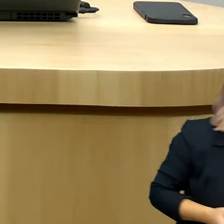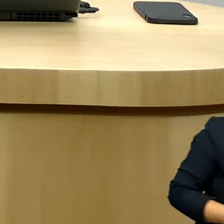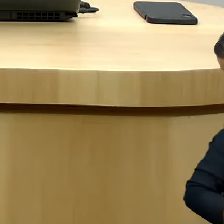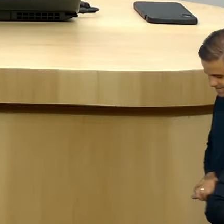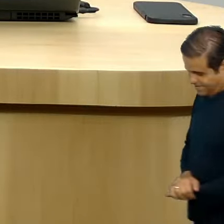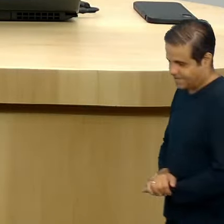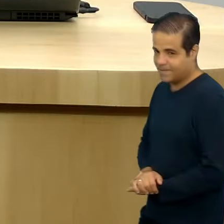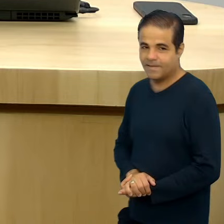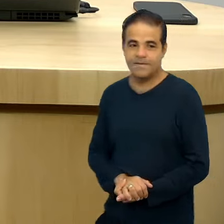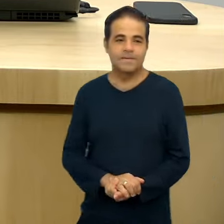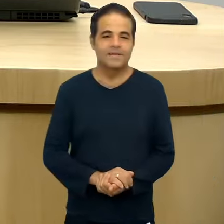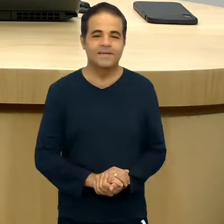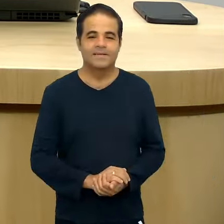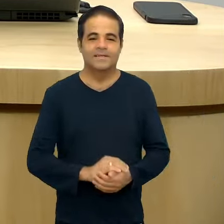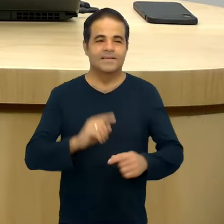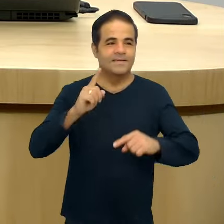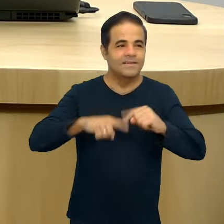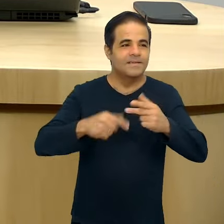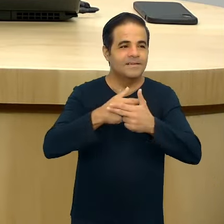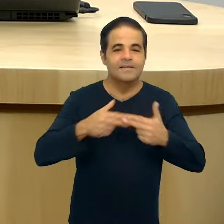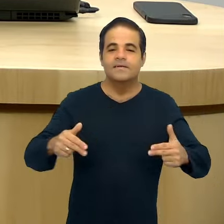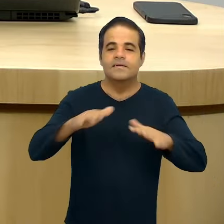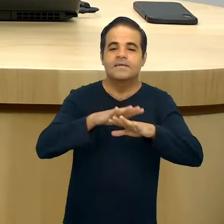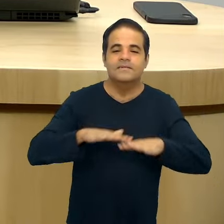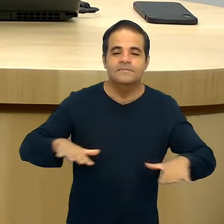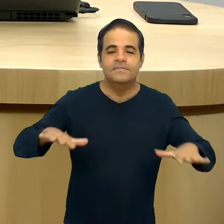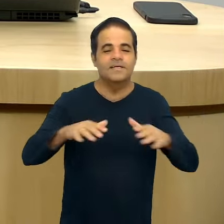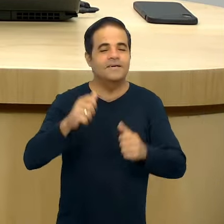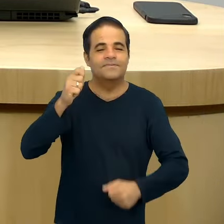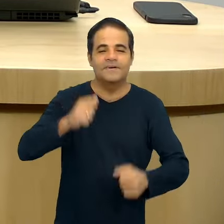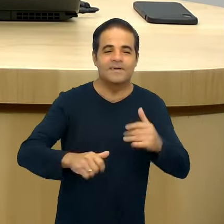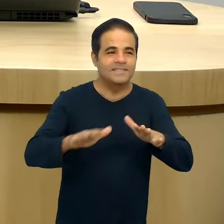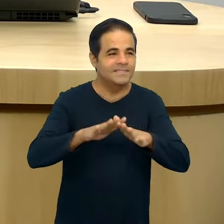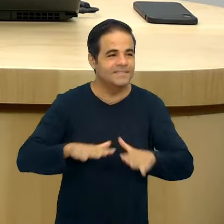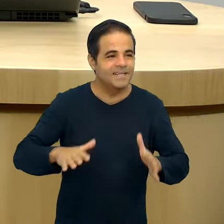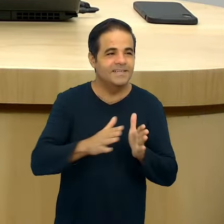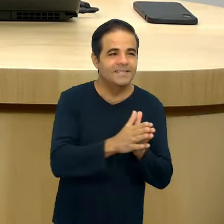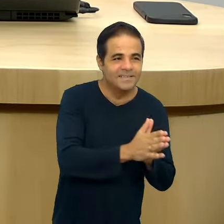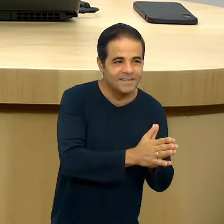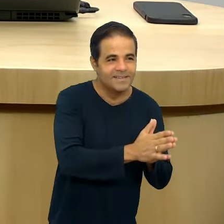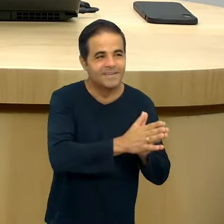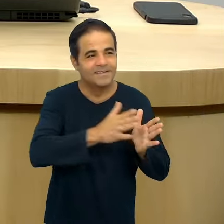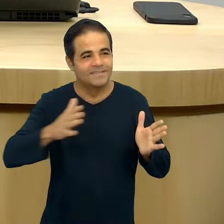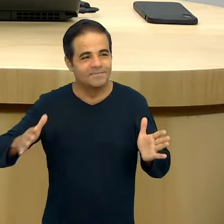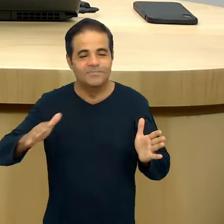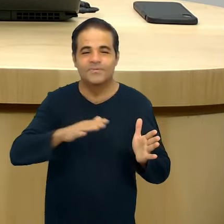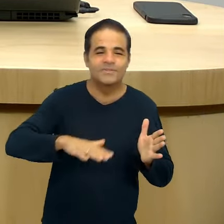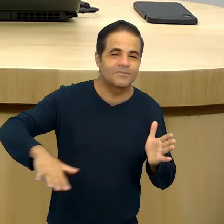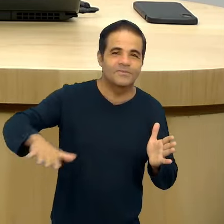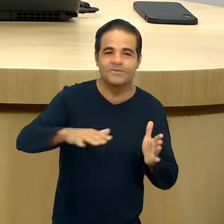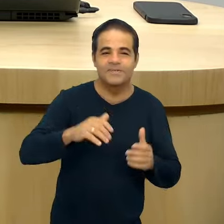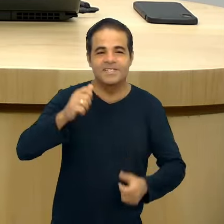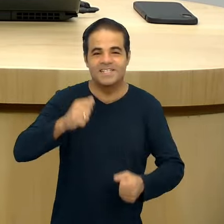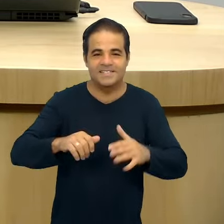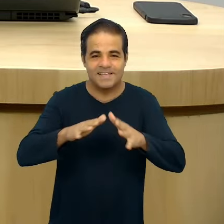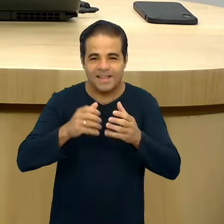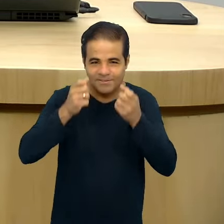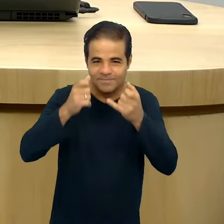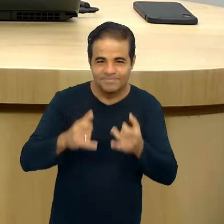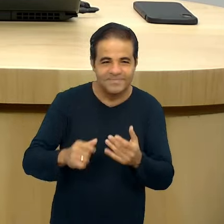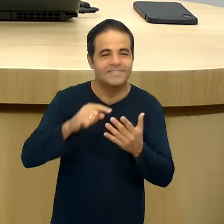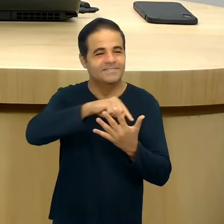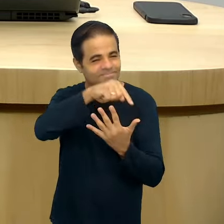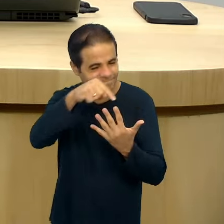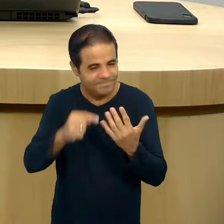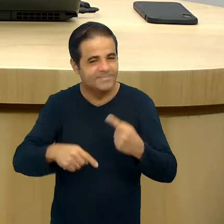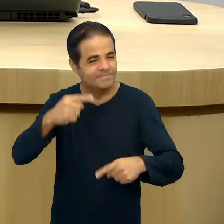desse componente é a análise do terceiro setor relacionado com a globalização, a ausência do Estado e a geração